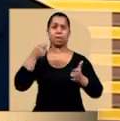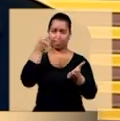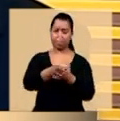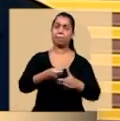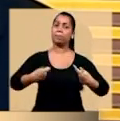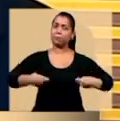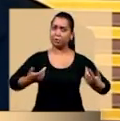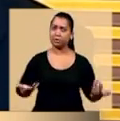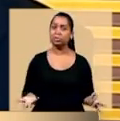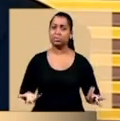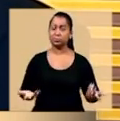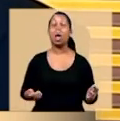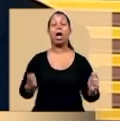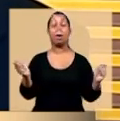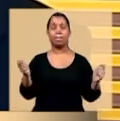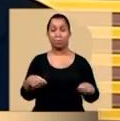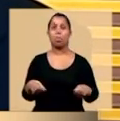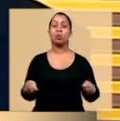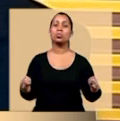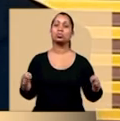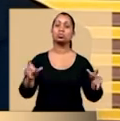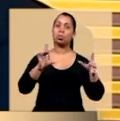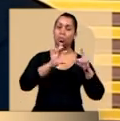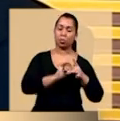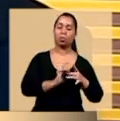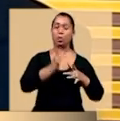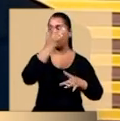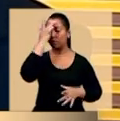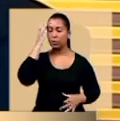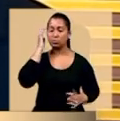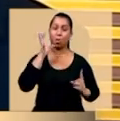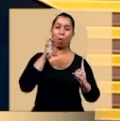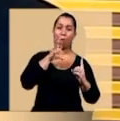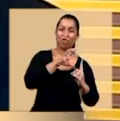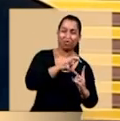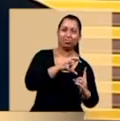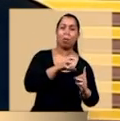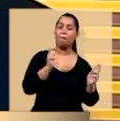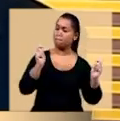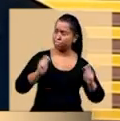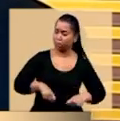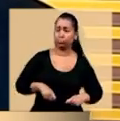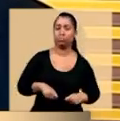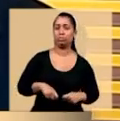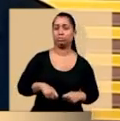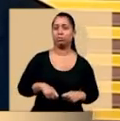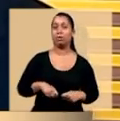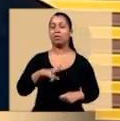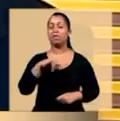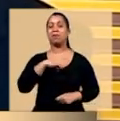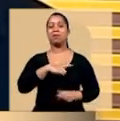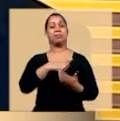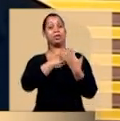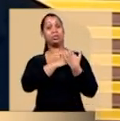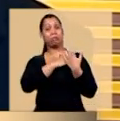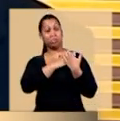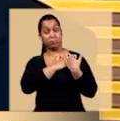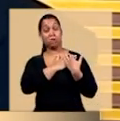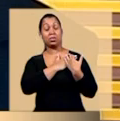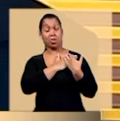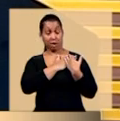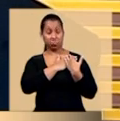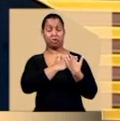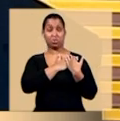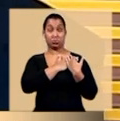pagar. Posso incluir o assediador ou o ofensor no polo passivo? Posso. Ele vai ter responsabilidade, óbvio,